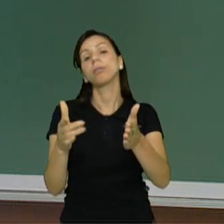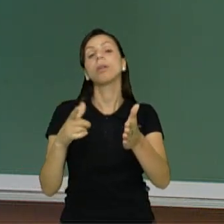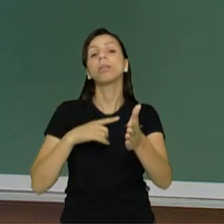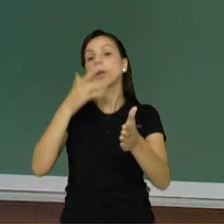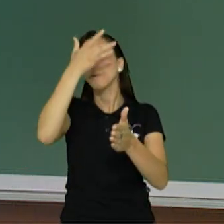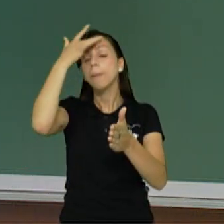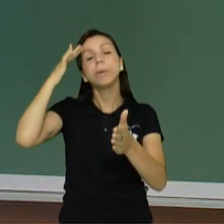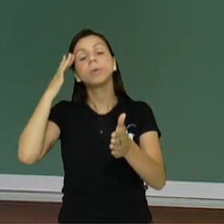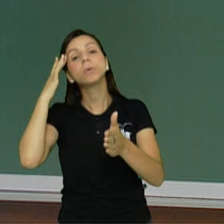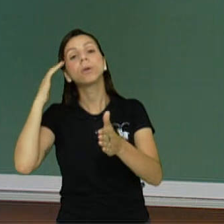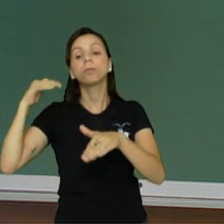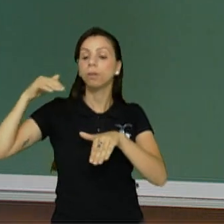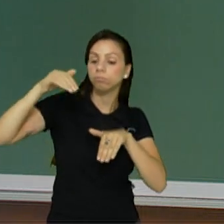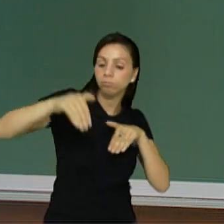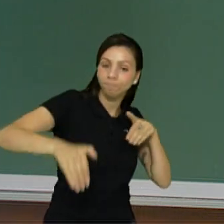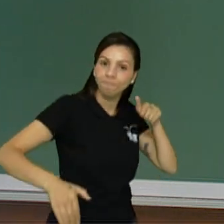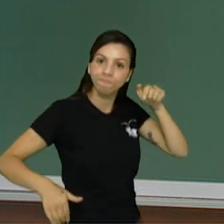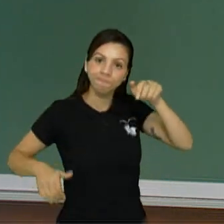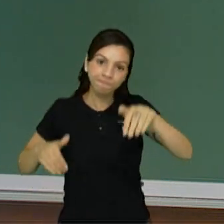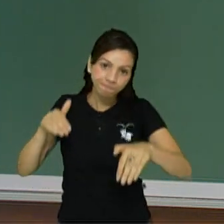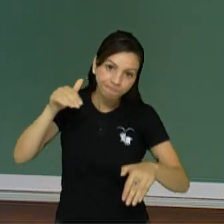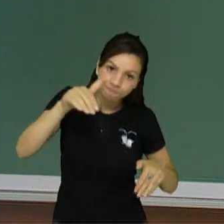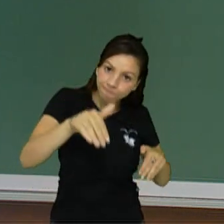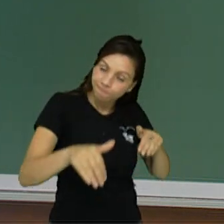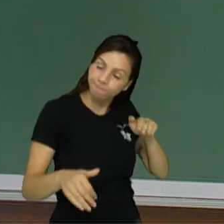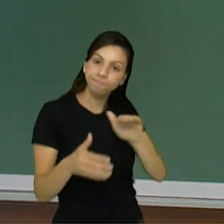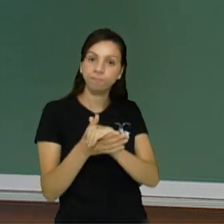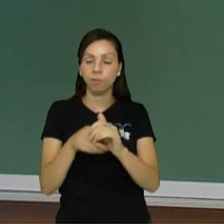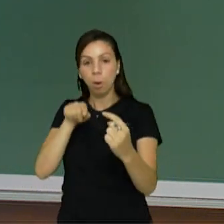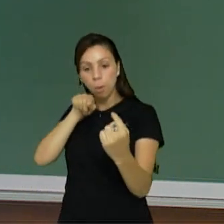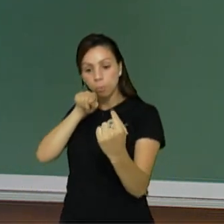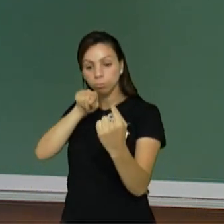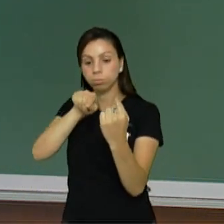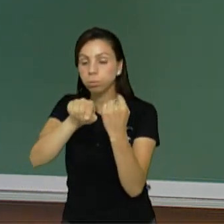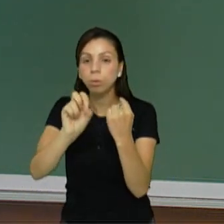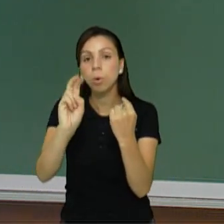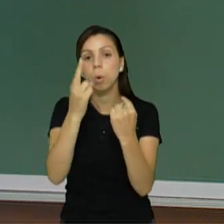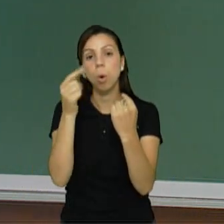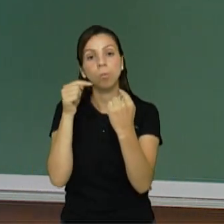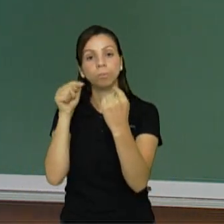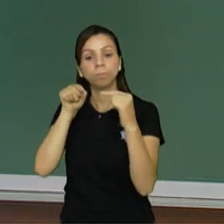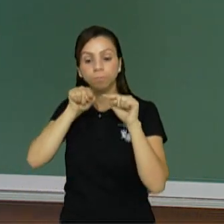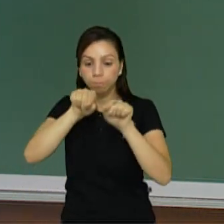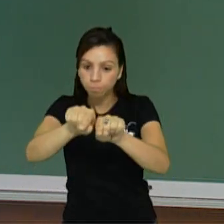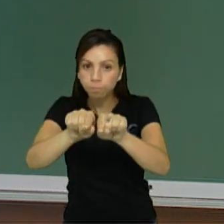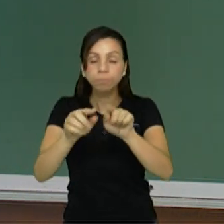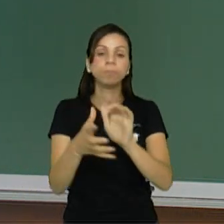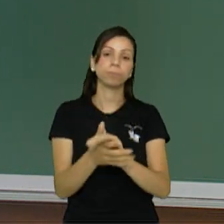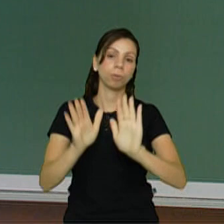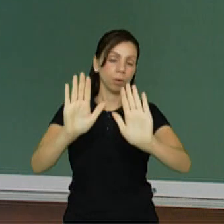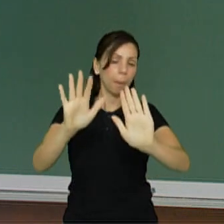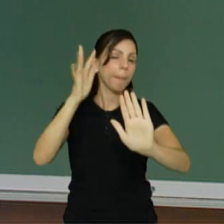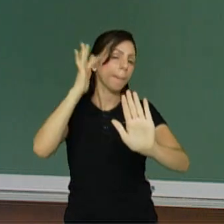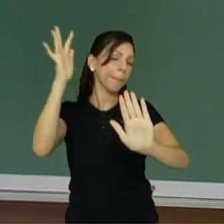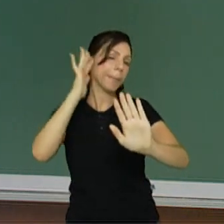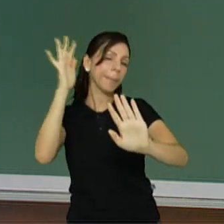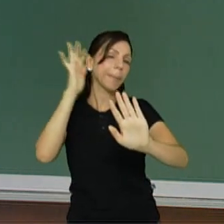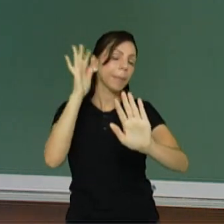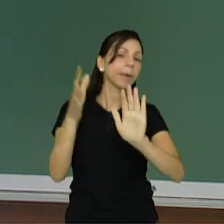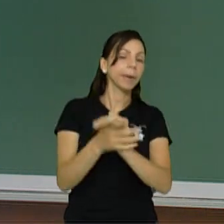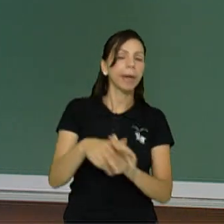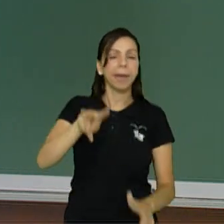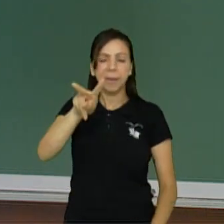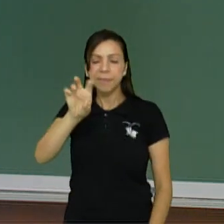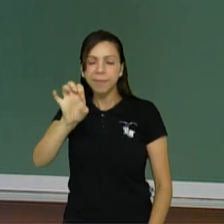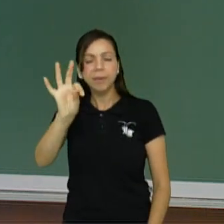que ele está nadando, ora contra a correnteza, ora a favor. Pessoal, então vamos lá, vamos pensar, vetor,